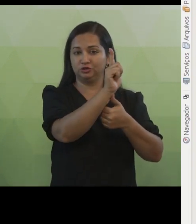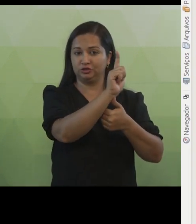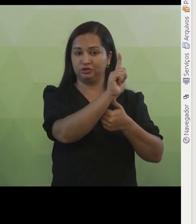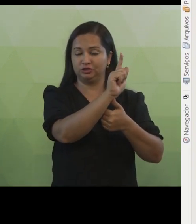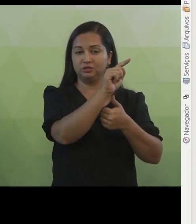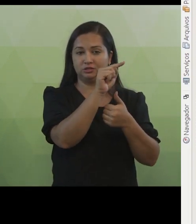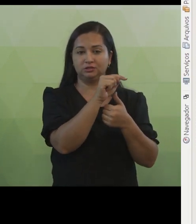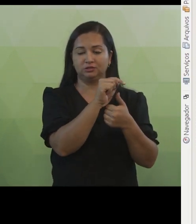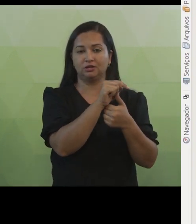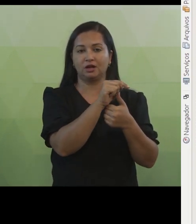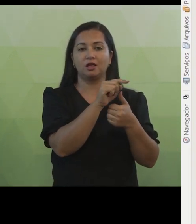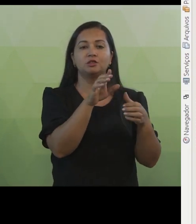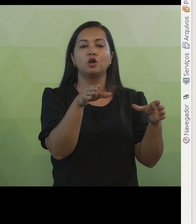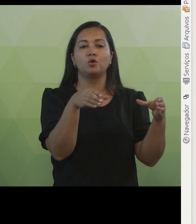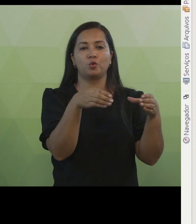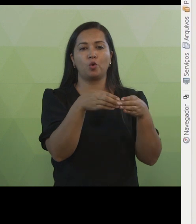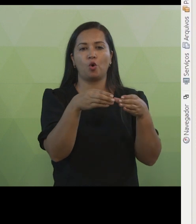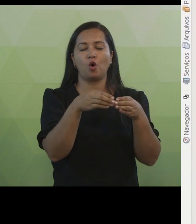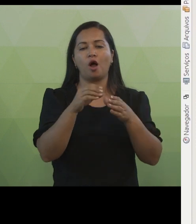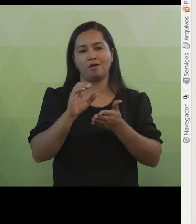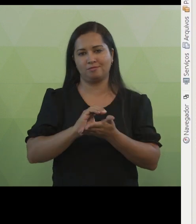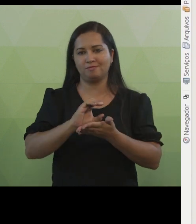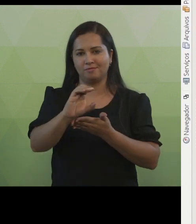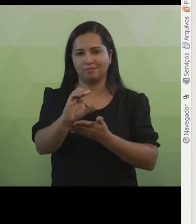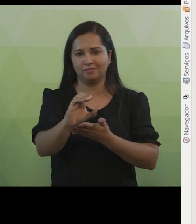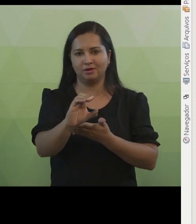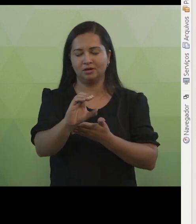método bonifica, eu estou calculando